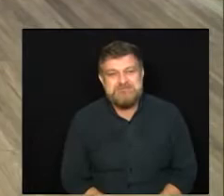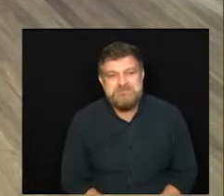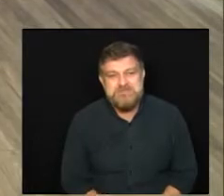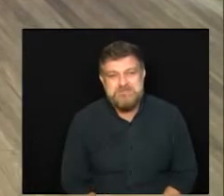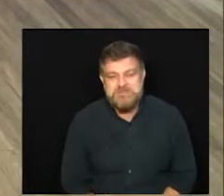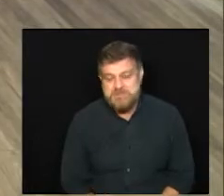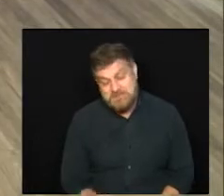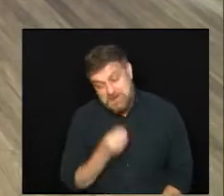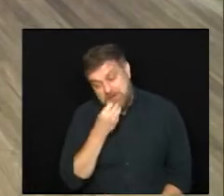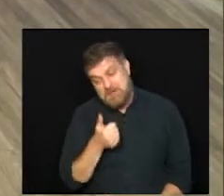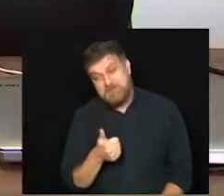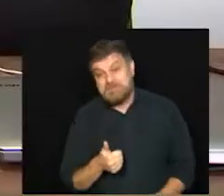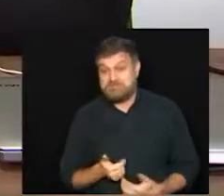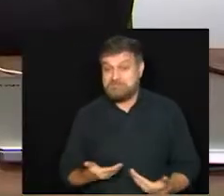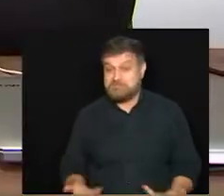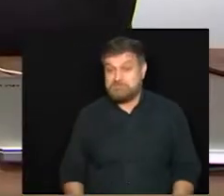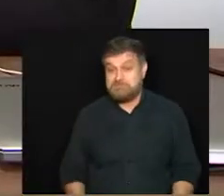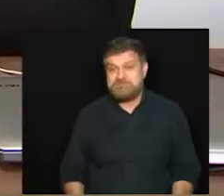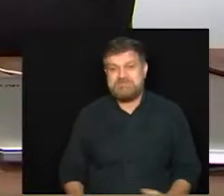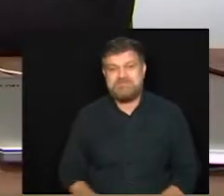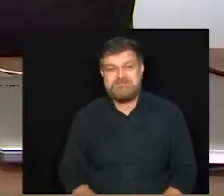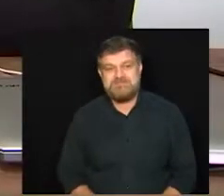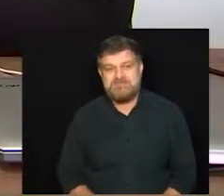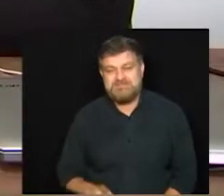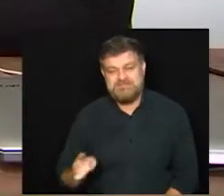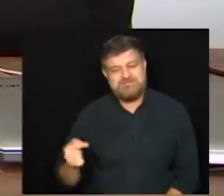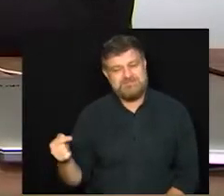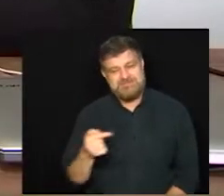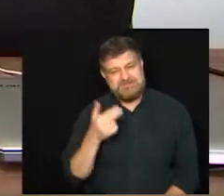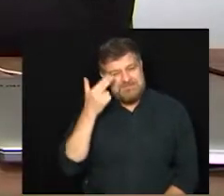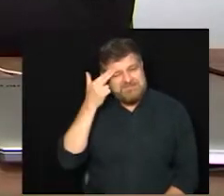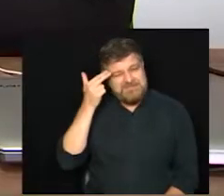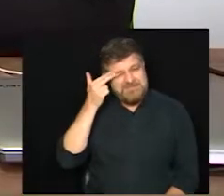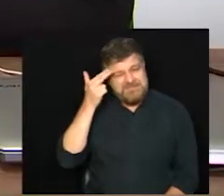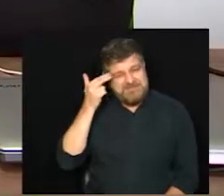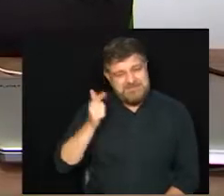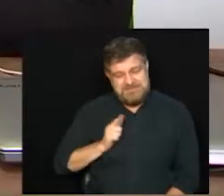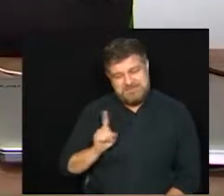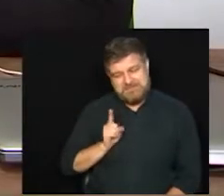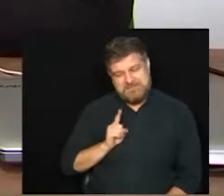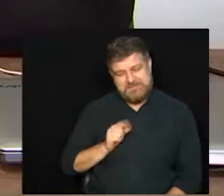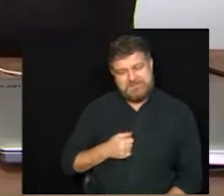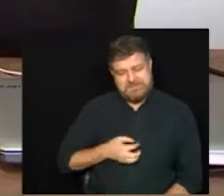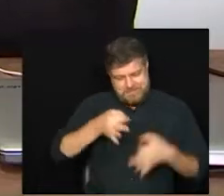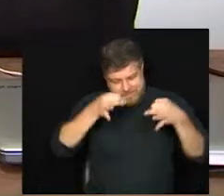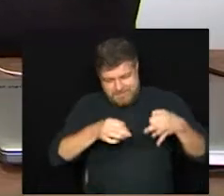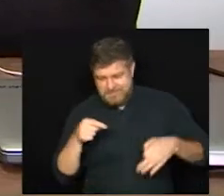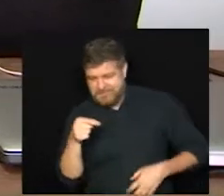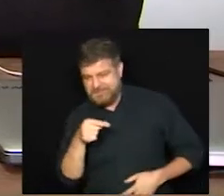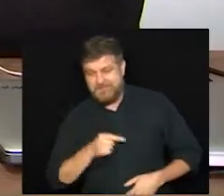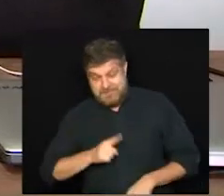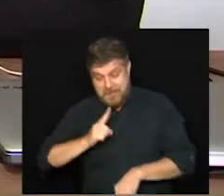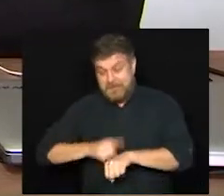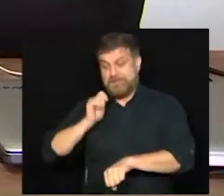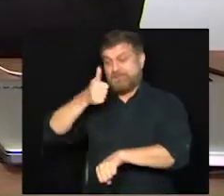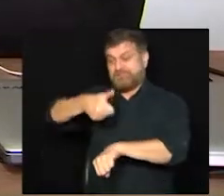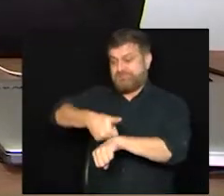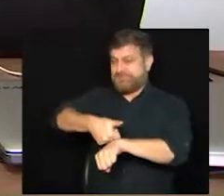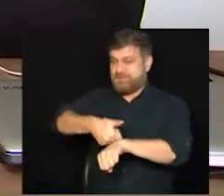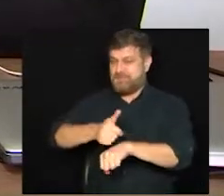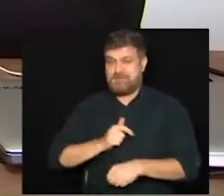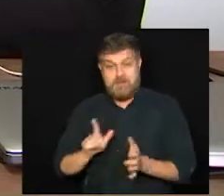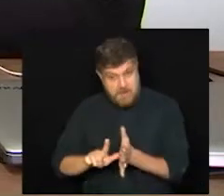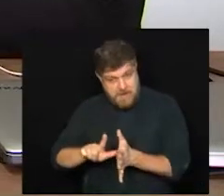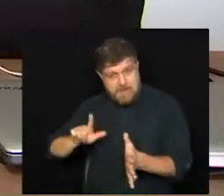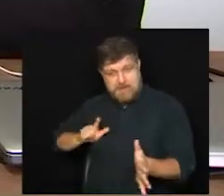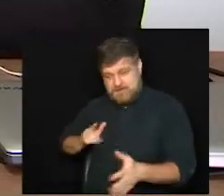Boa. Bom, Marcela, não é o que o Gabriel está fazendo indicado, né? Ele está deixando para a última hora. É bom sempre fazer com